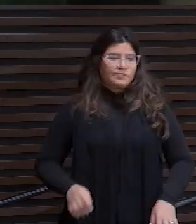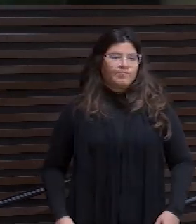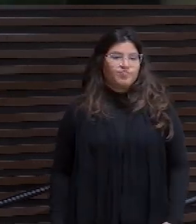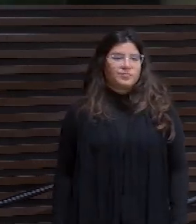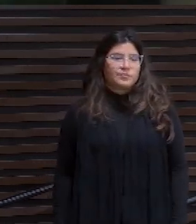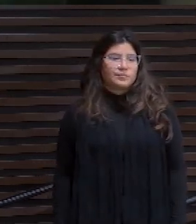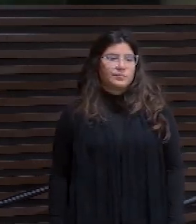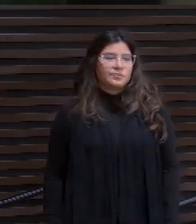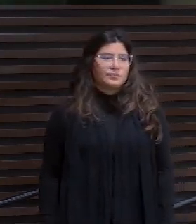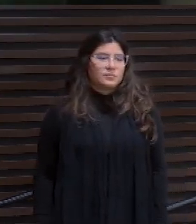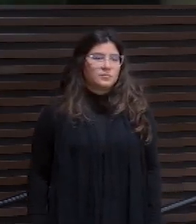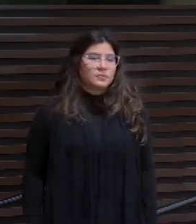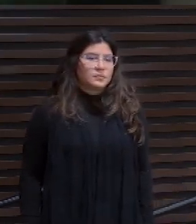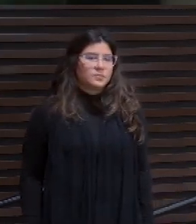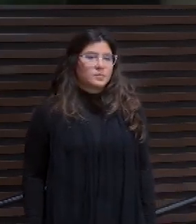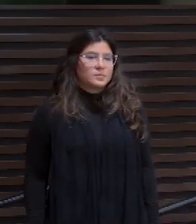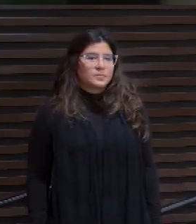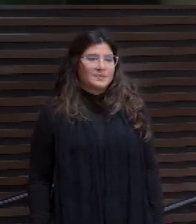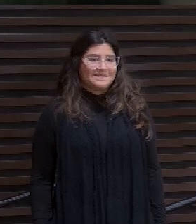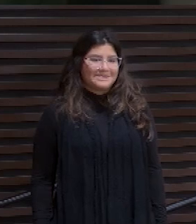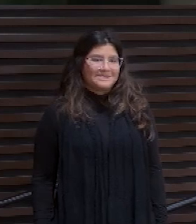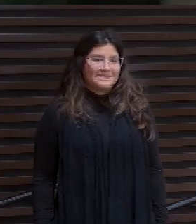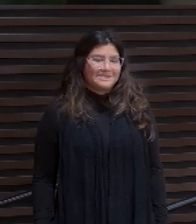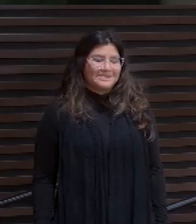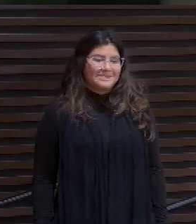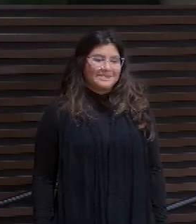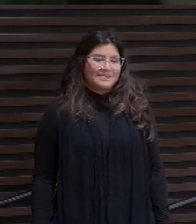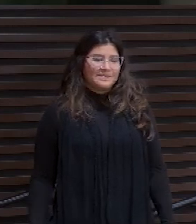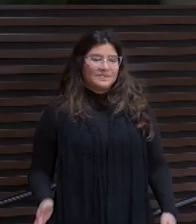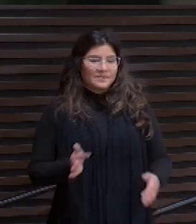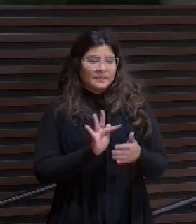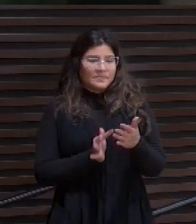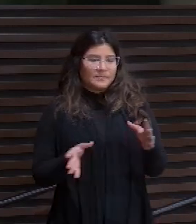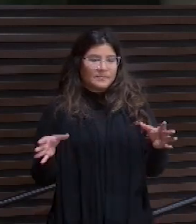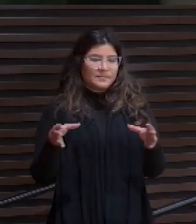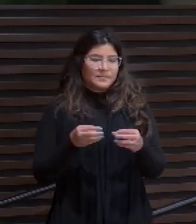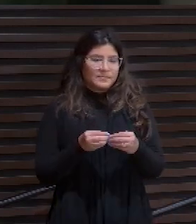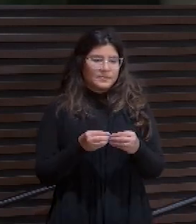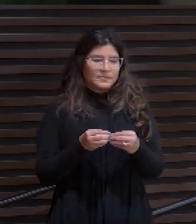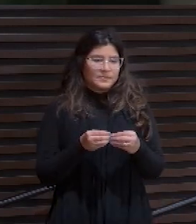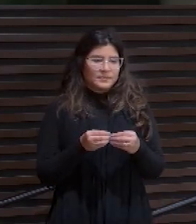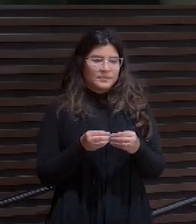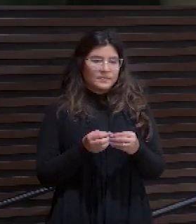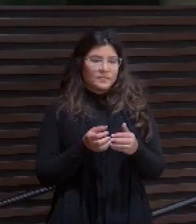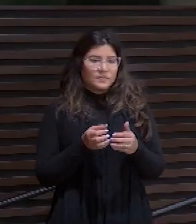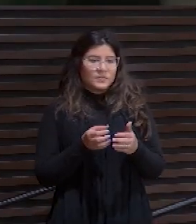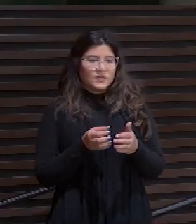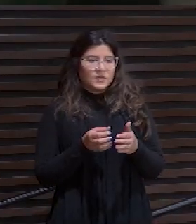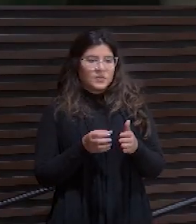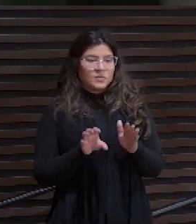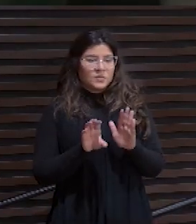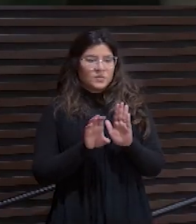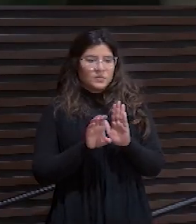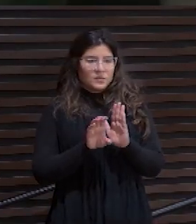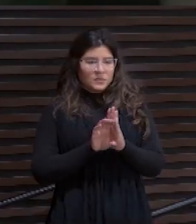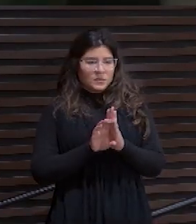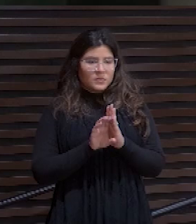entendimento, resume esse ensinamento de Jesus aqui. Ele está lá em Colossenses, capítulo 2.